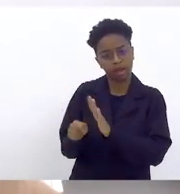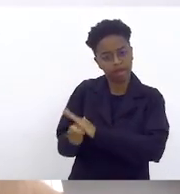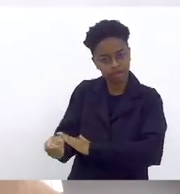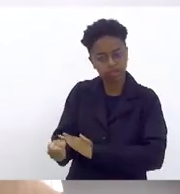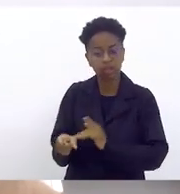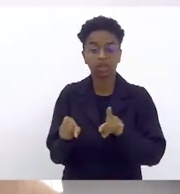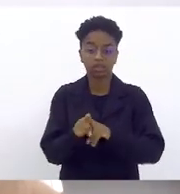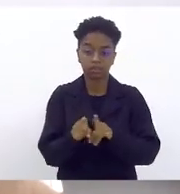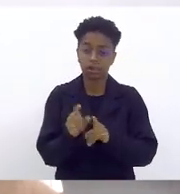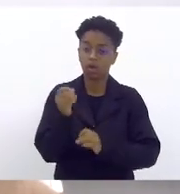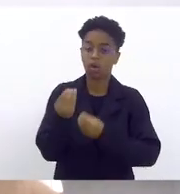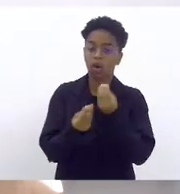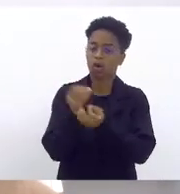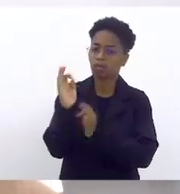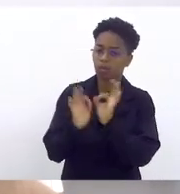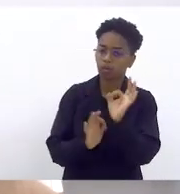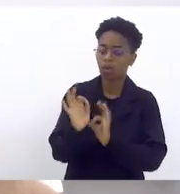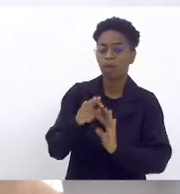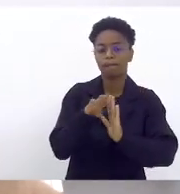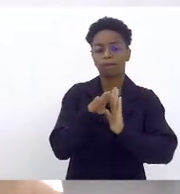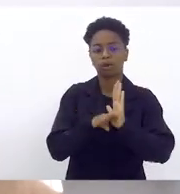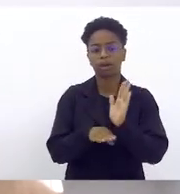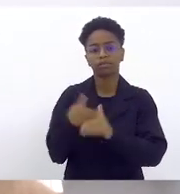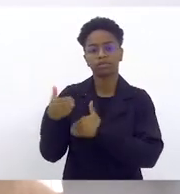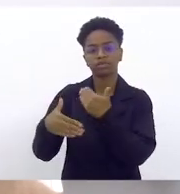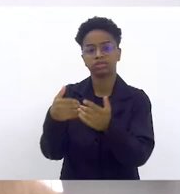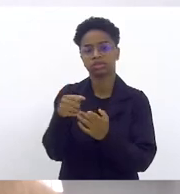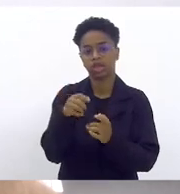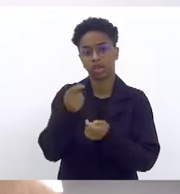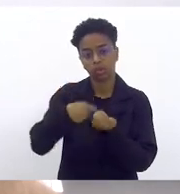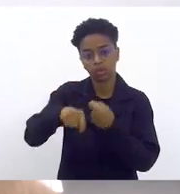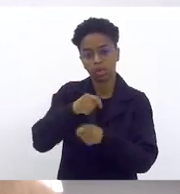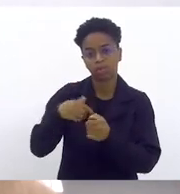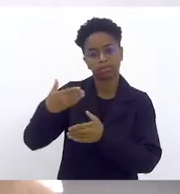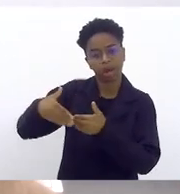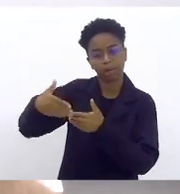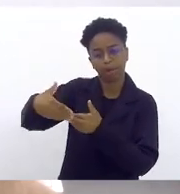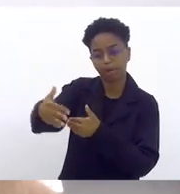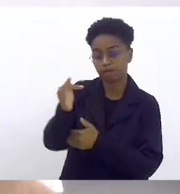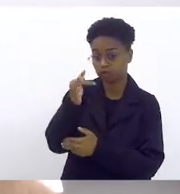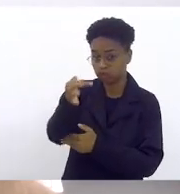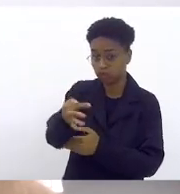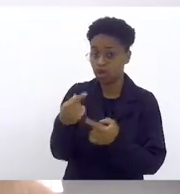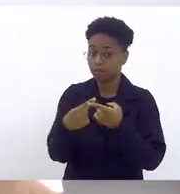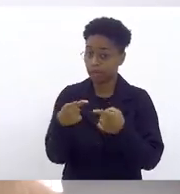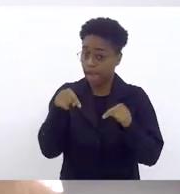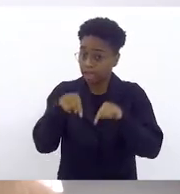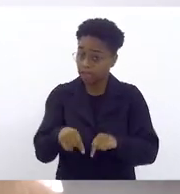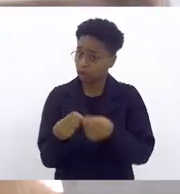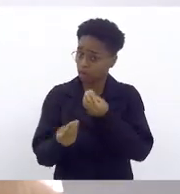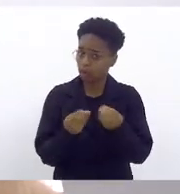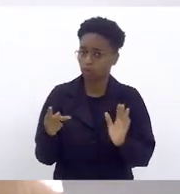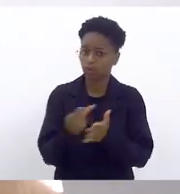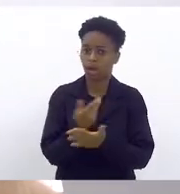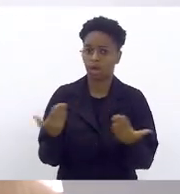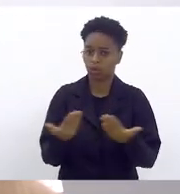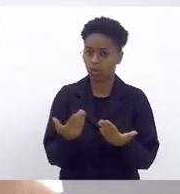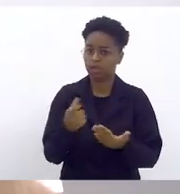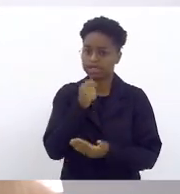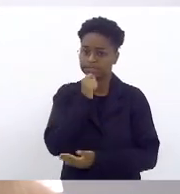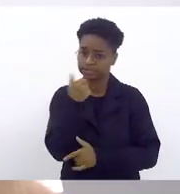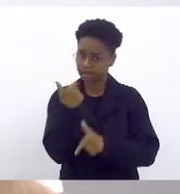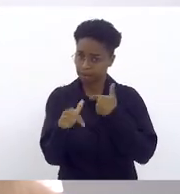na forma de um programa de desenvolvimento econômico de longo prazo porque diante da realidade que é essa de